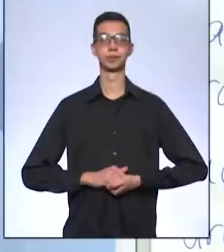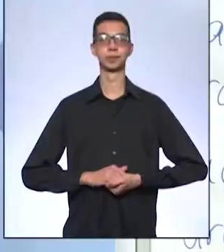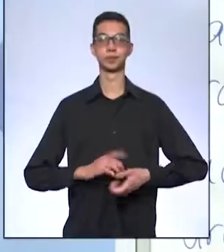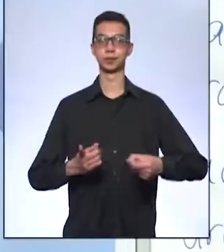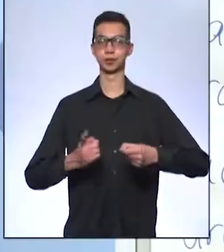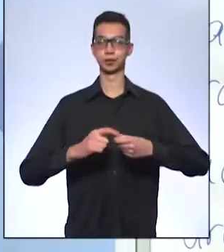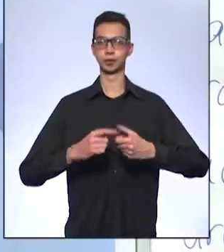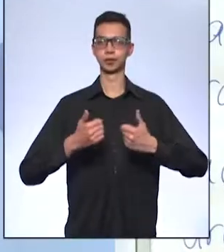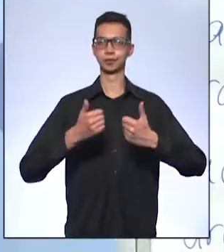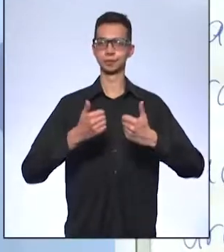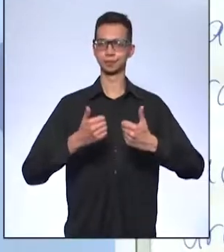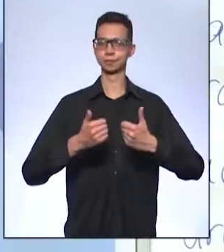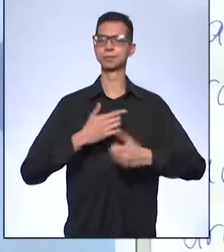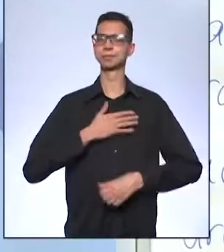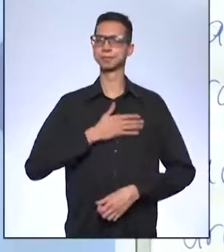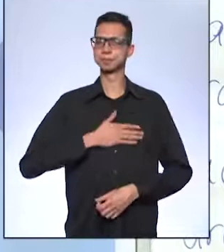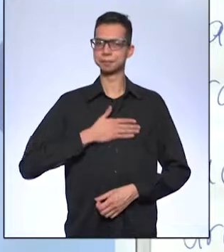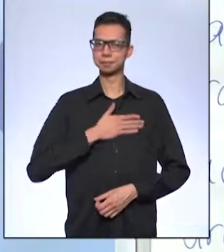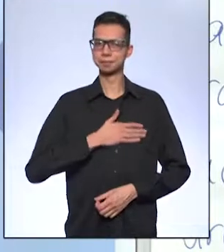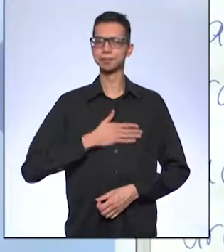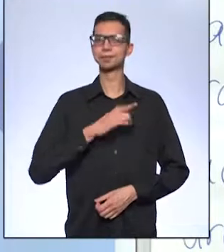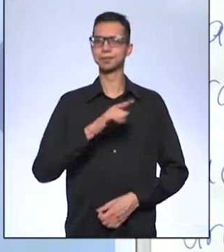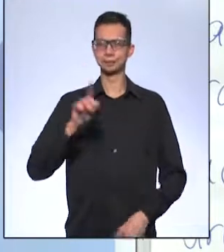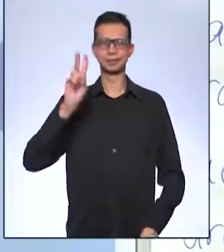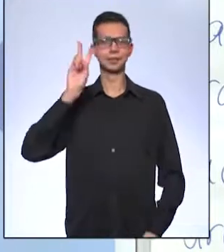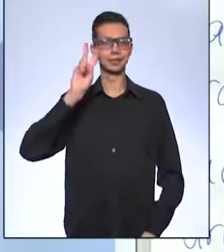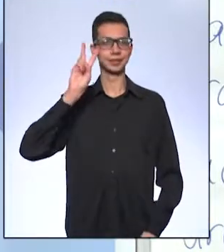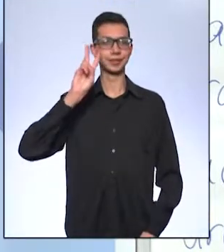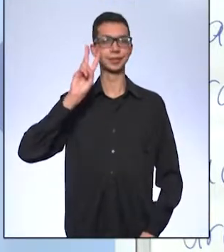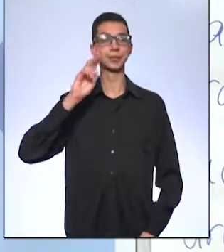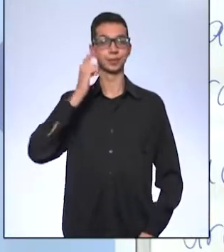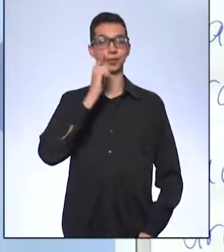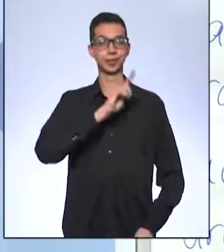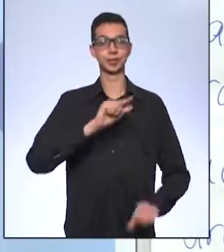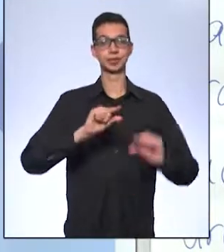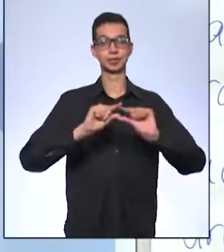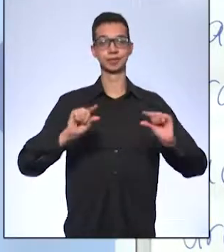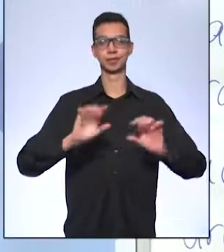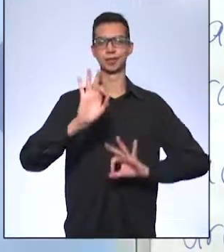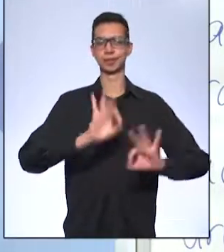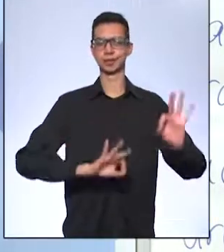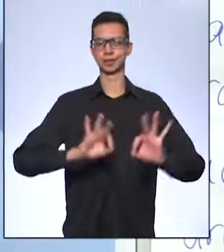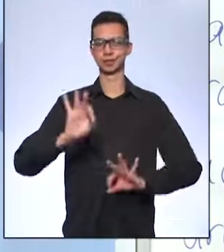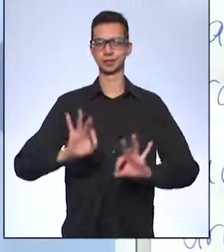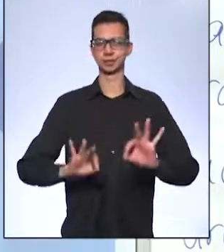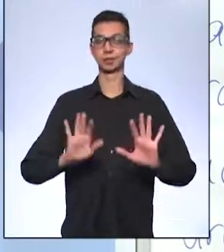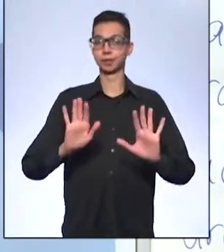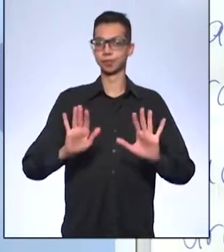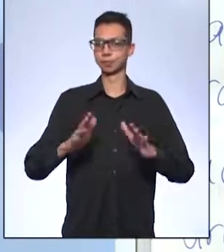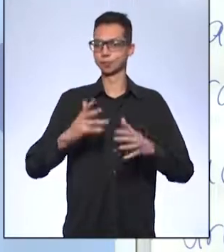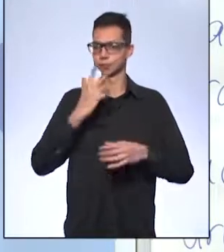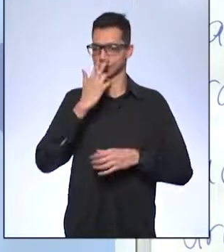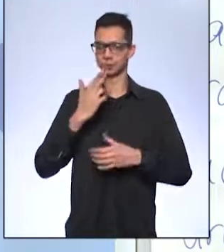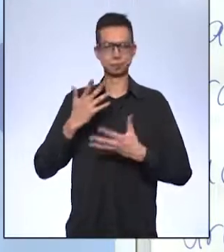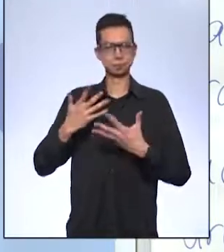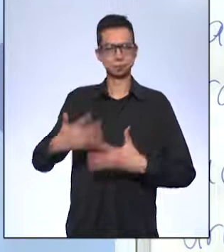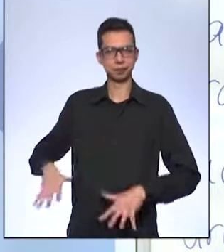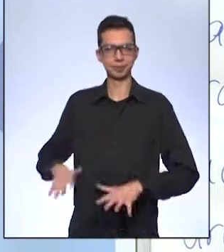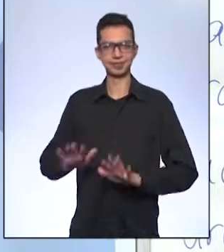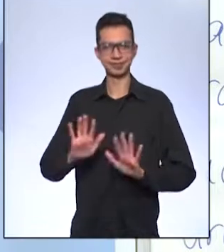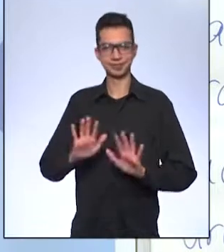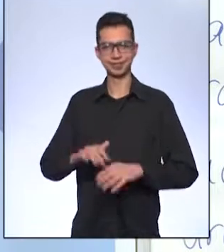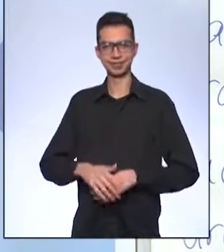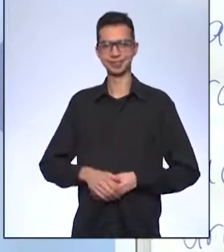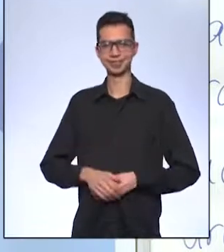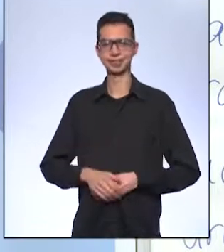Voltamos, muito bem. Gostei de ver que todo mundo relembrou aí, né? E conseguiu construir as frases só pegando aqui. Opa, caiu tudo aqui. Conseguiu construir